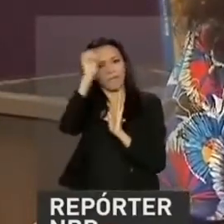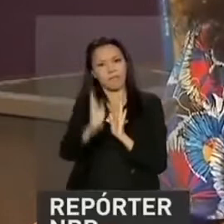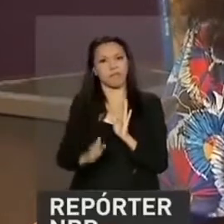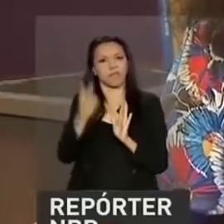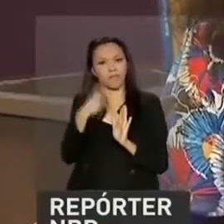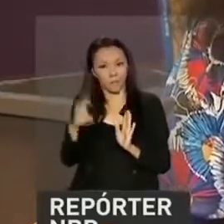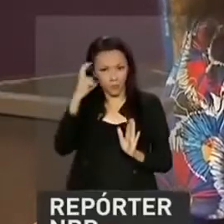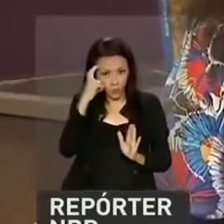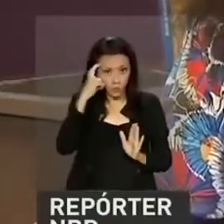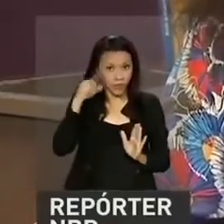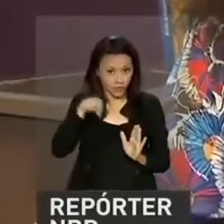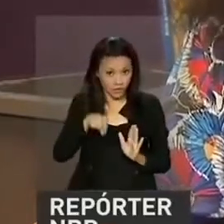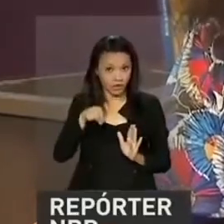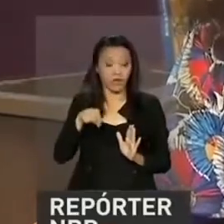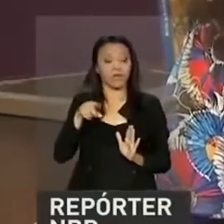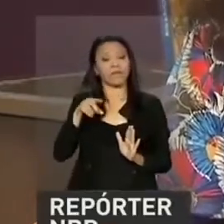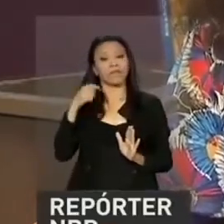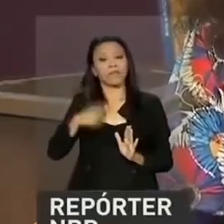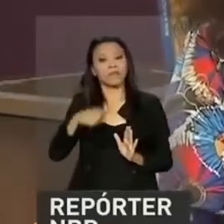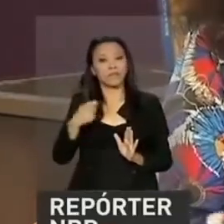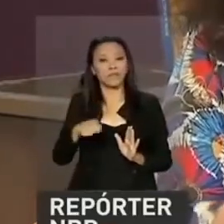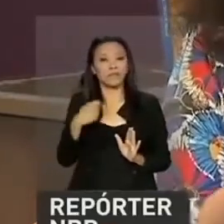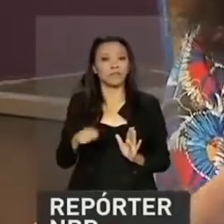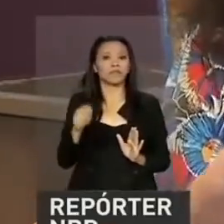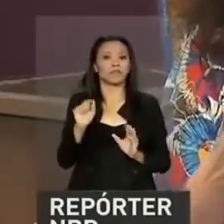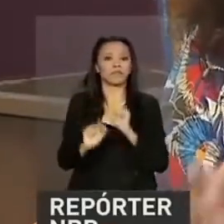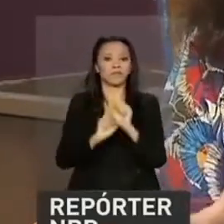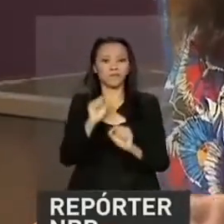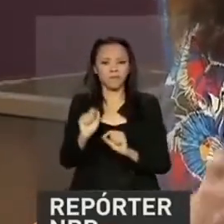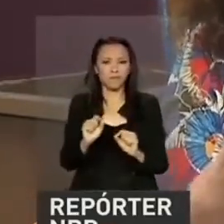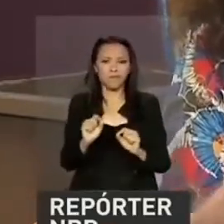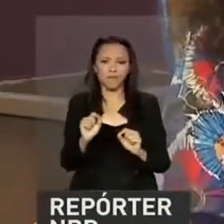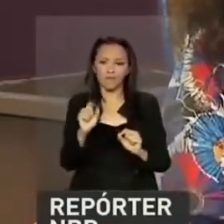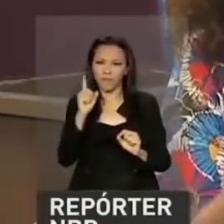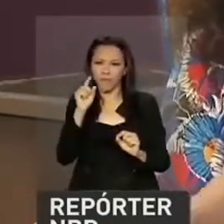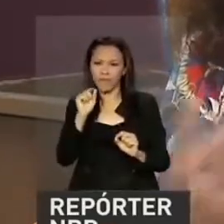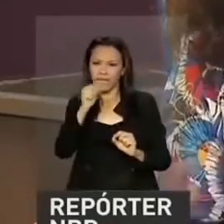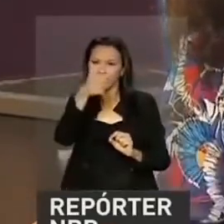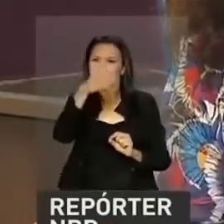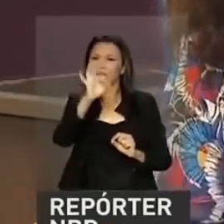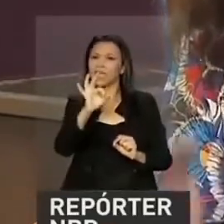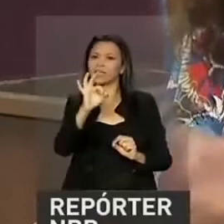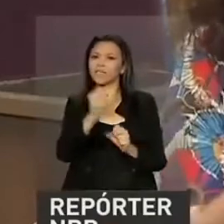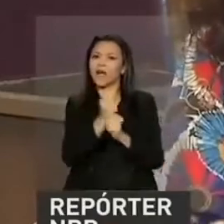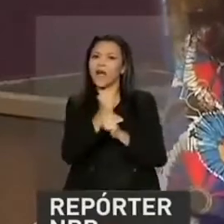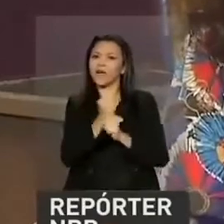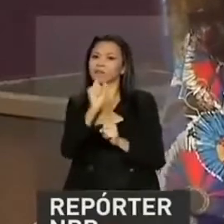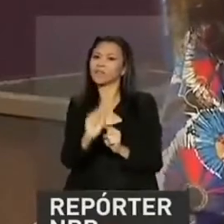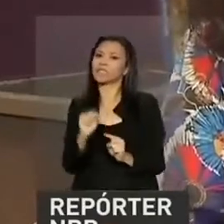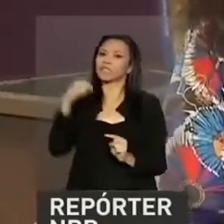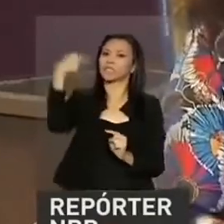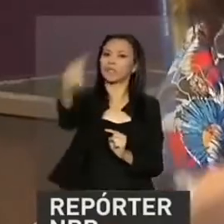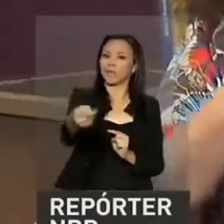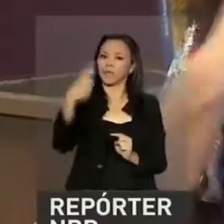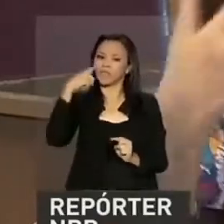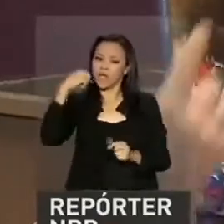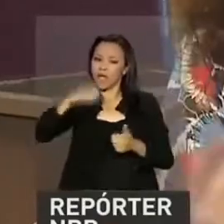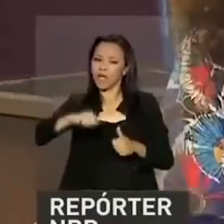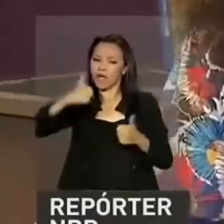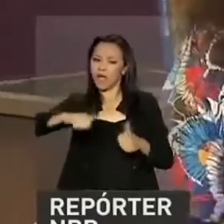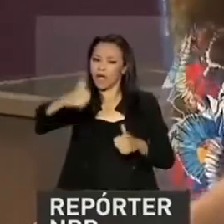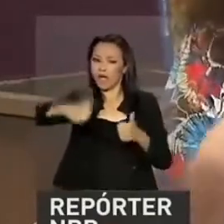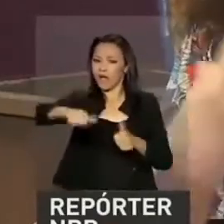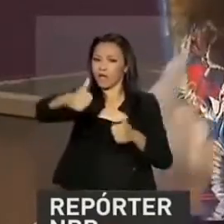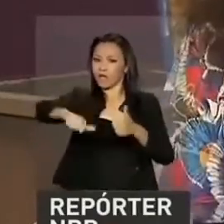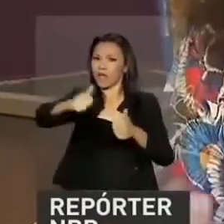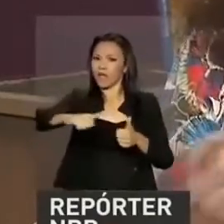do Brasil, ele tem que passar por uma revalidação 10 anos após o registro. A cada 10 anos